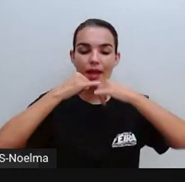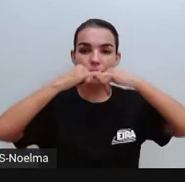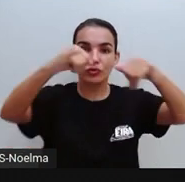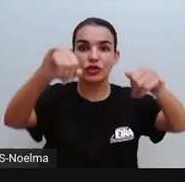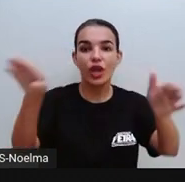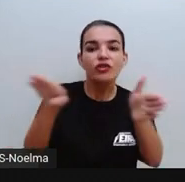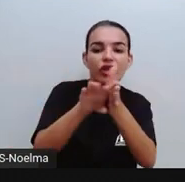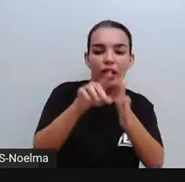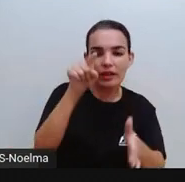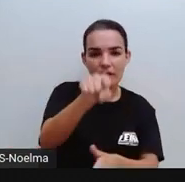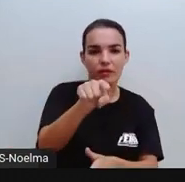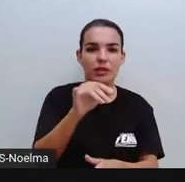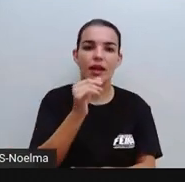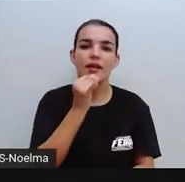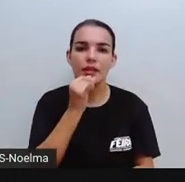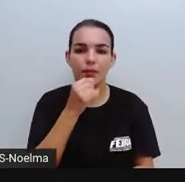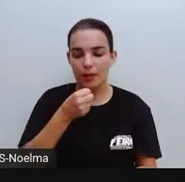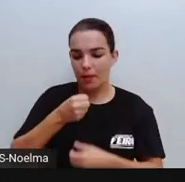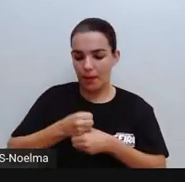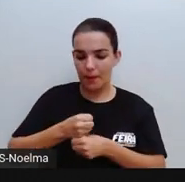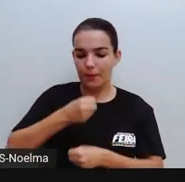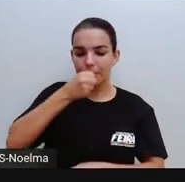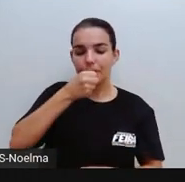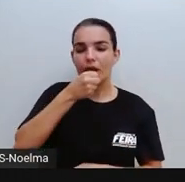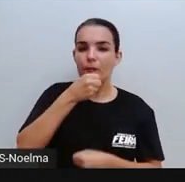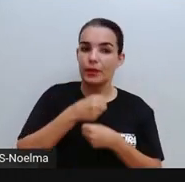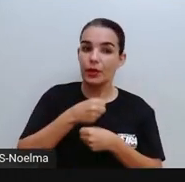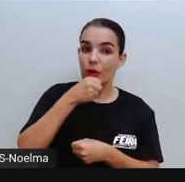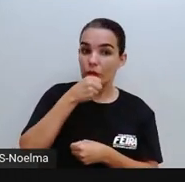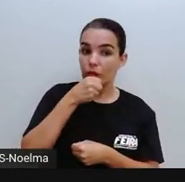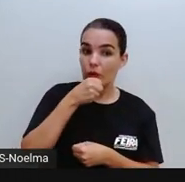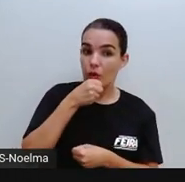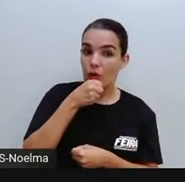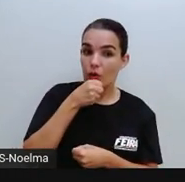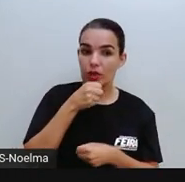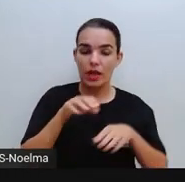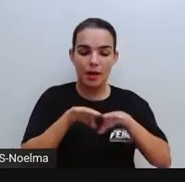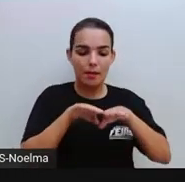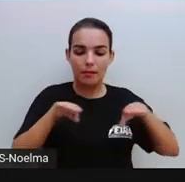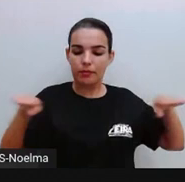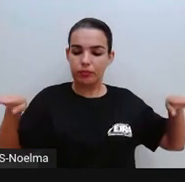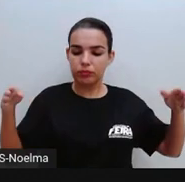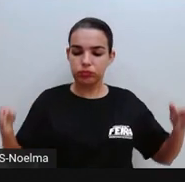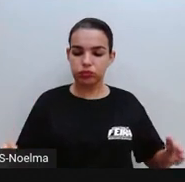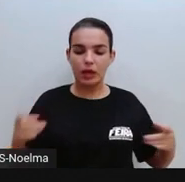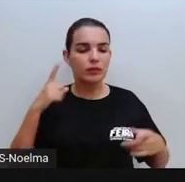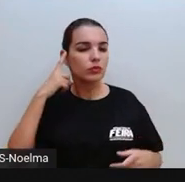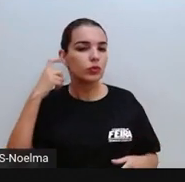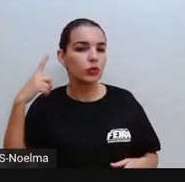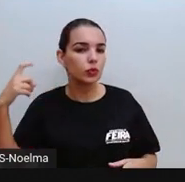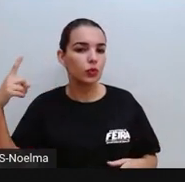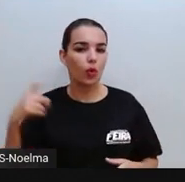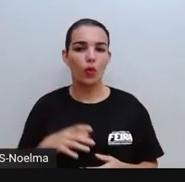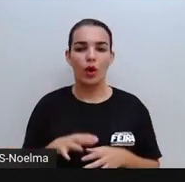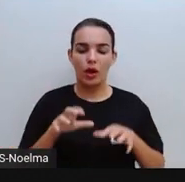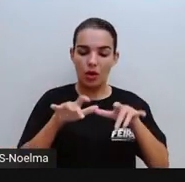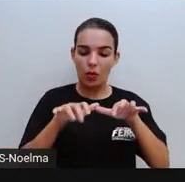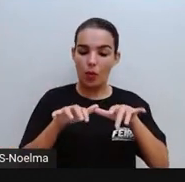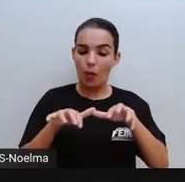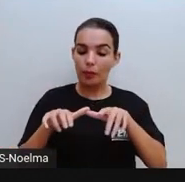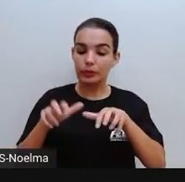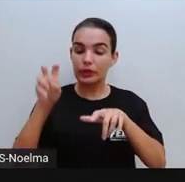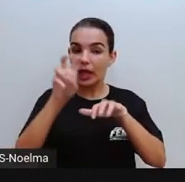notícia chega até nós então o microfone tá a mesa de som do